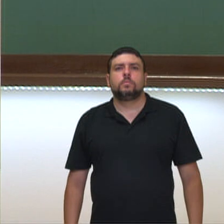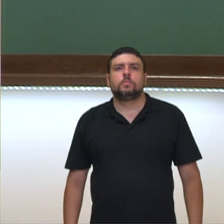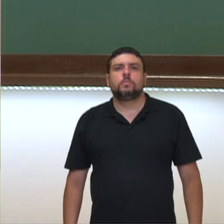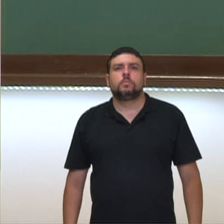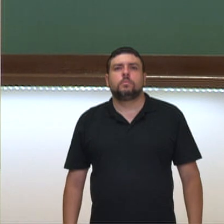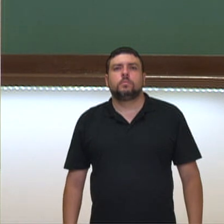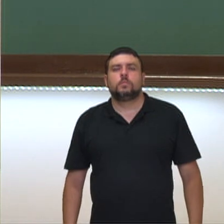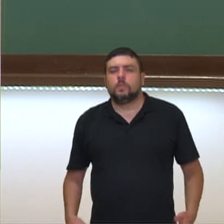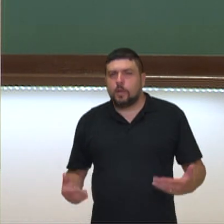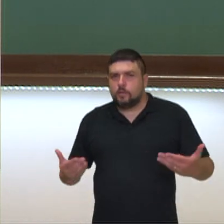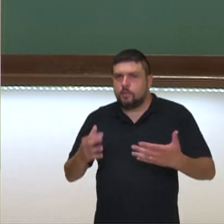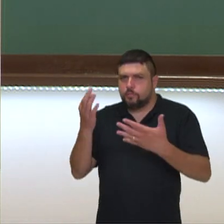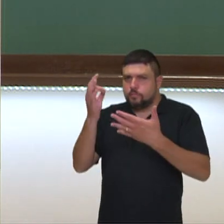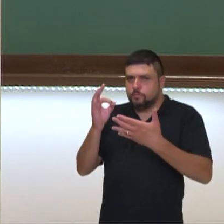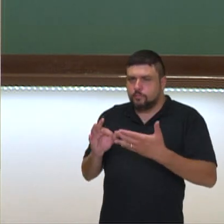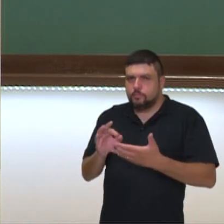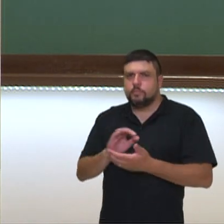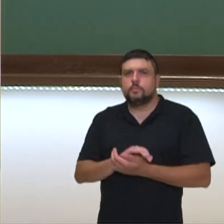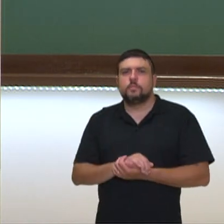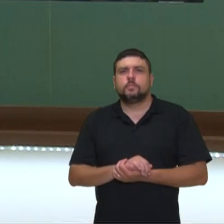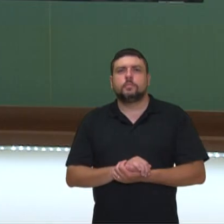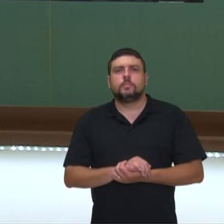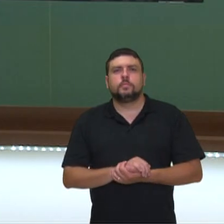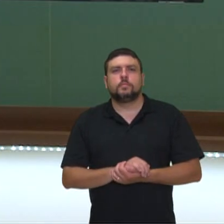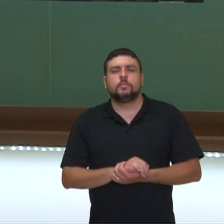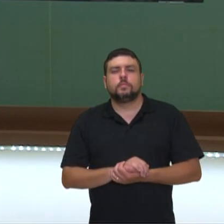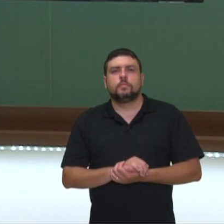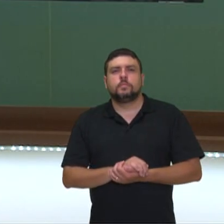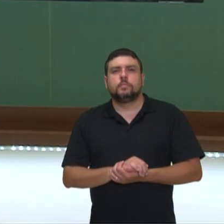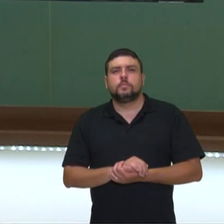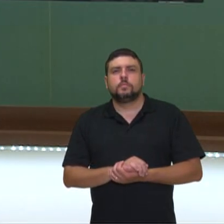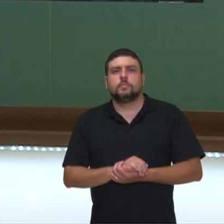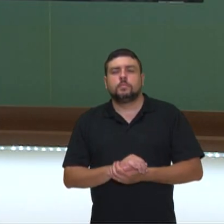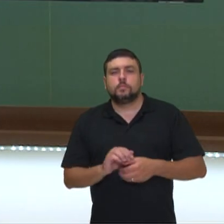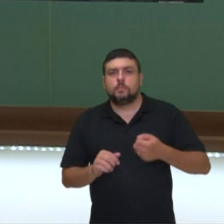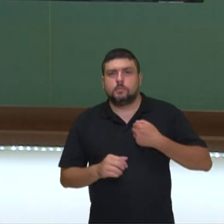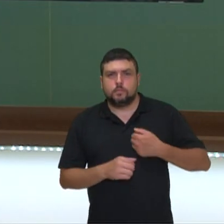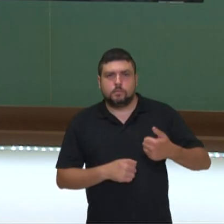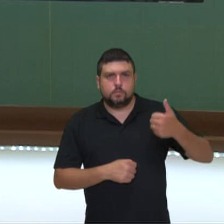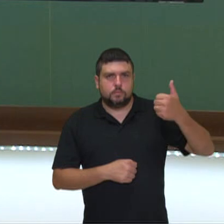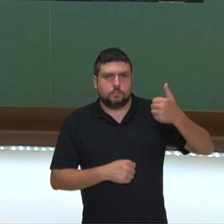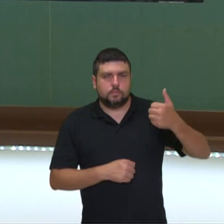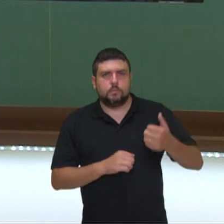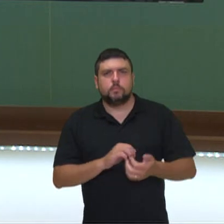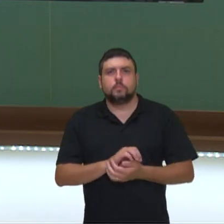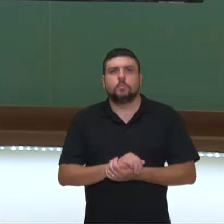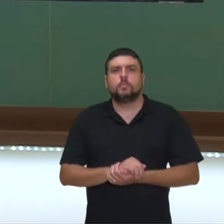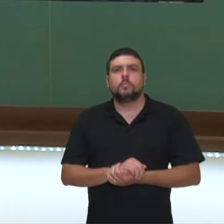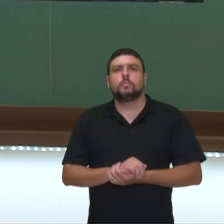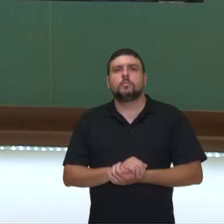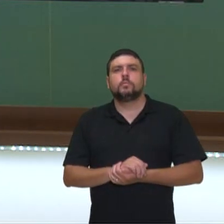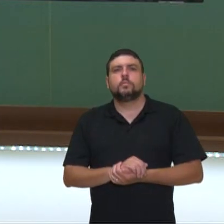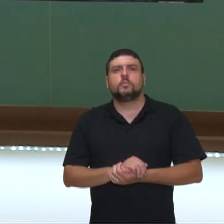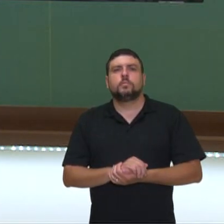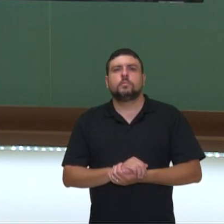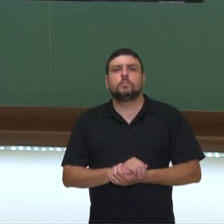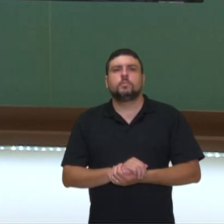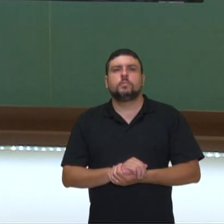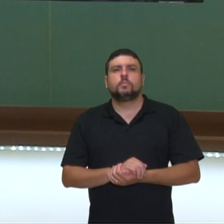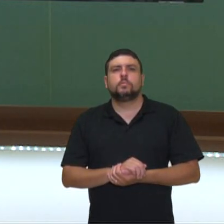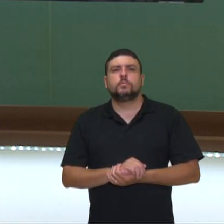Vamos corrigir, pessoal? Então vamos lá. A primeira pergunta aqui, né? Número 1, né? Número 1 aqui em algarismos romanos. A primeira